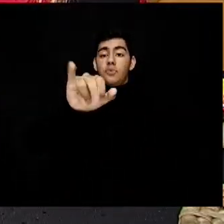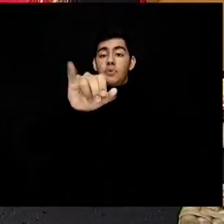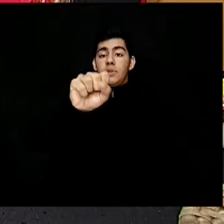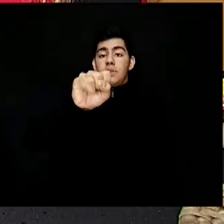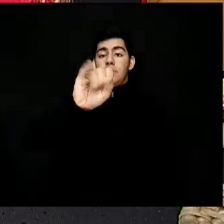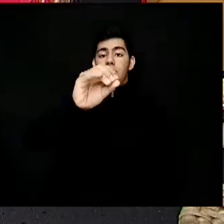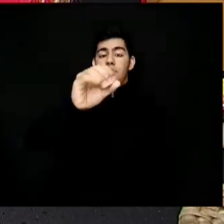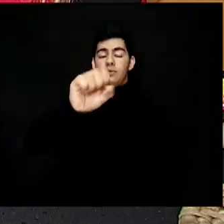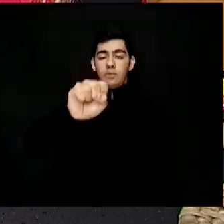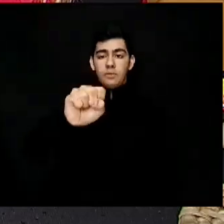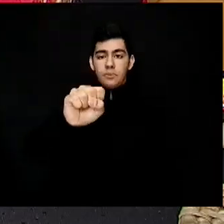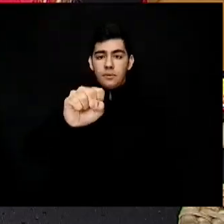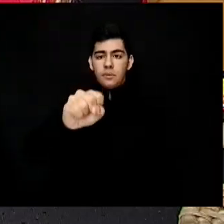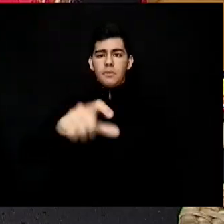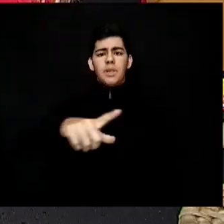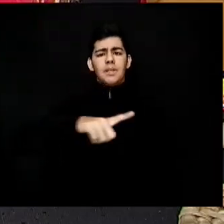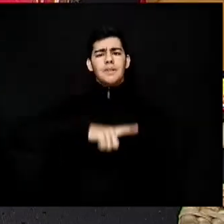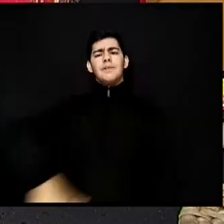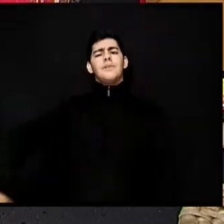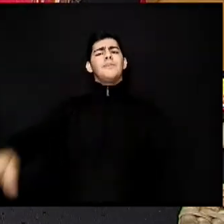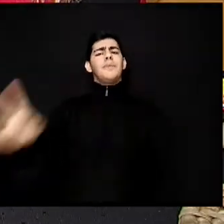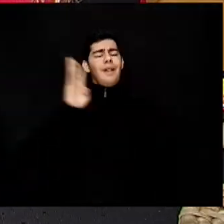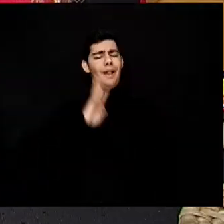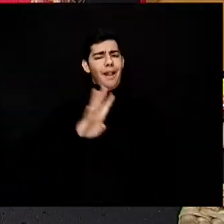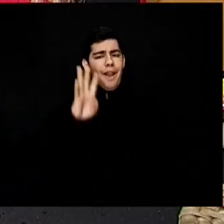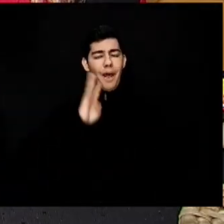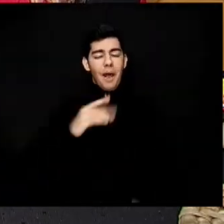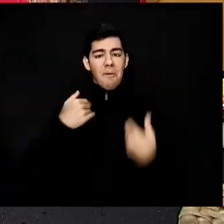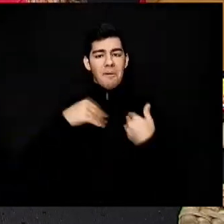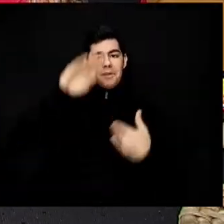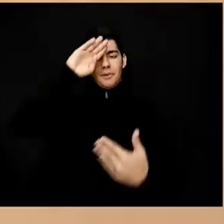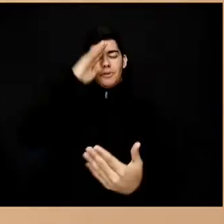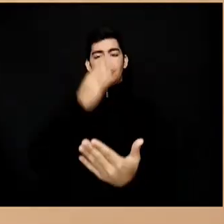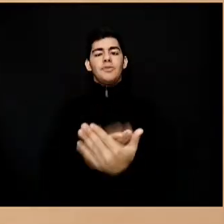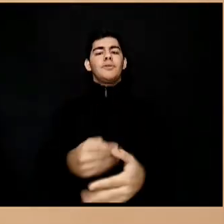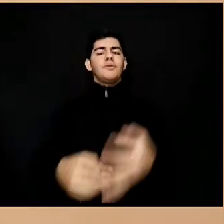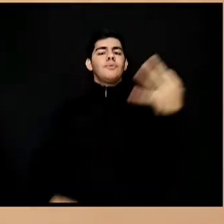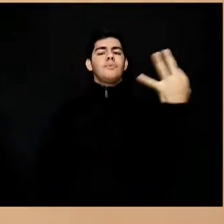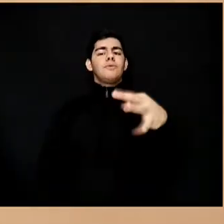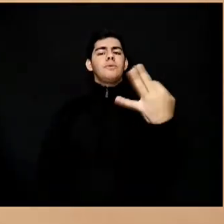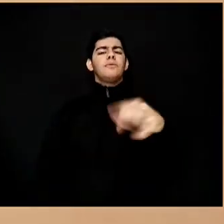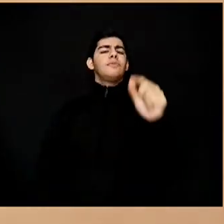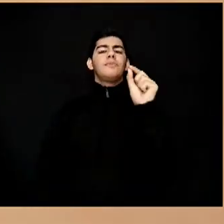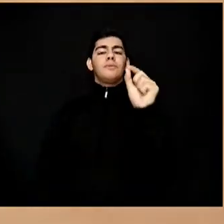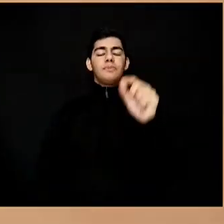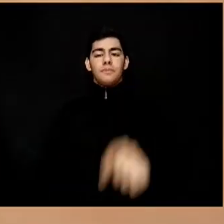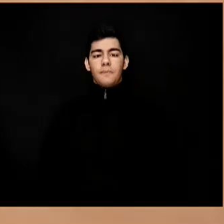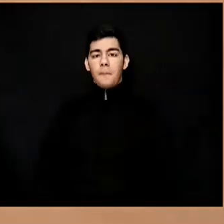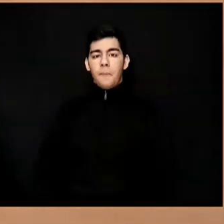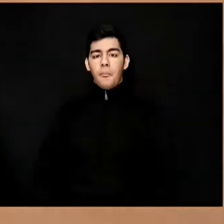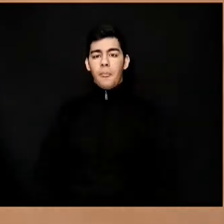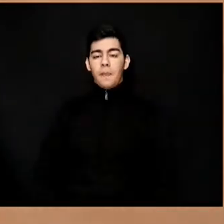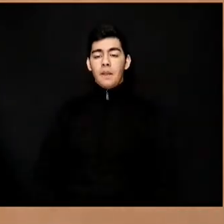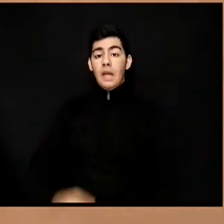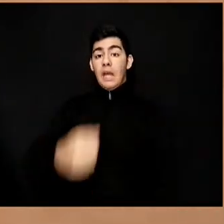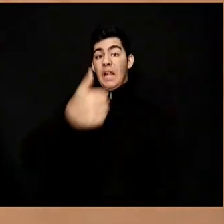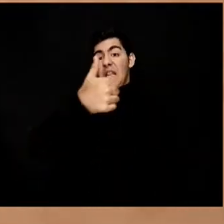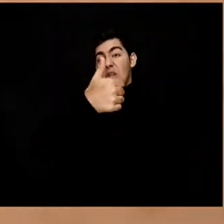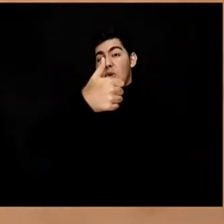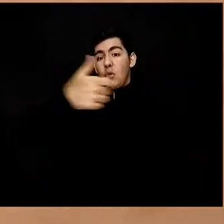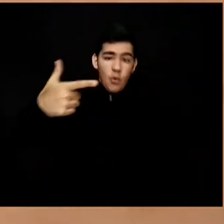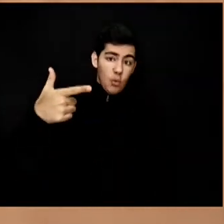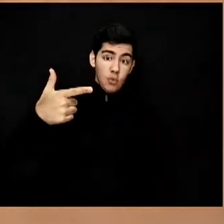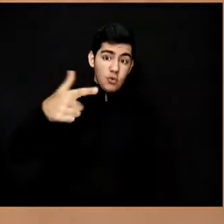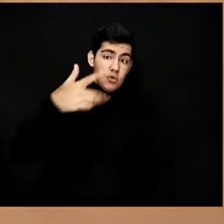bem legal, eu acredito que o ideal é entre 12 a 15 búzios. A gente até consegue fazer